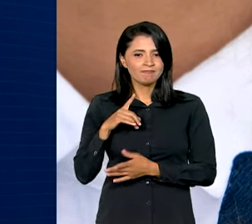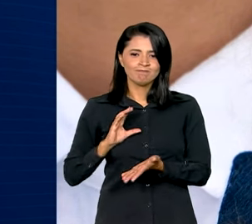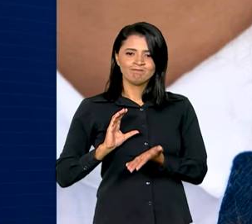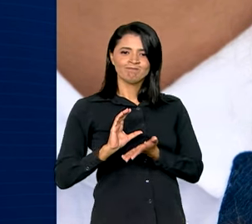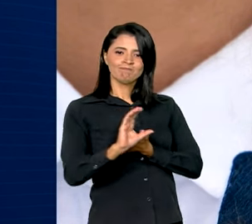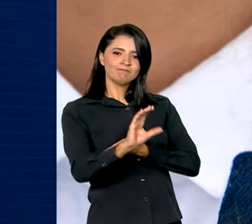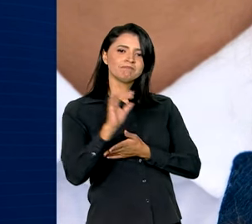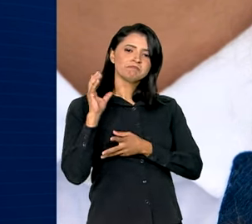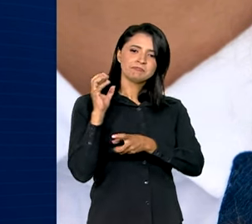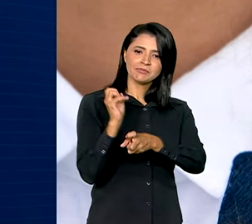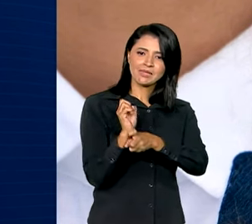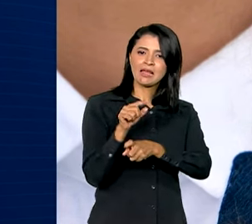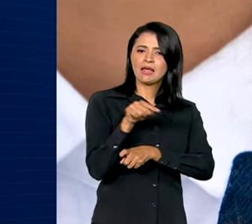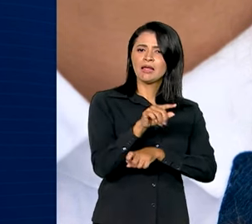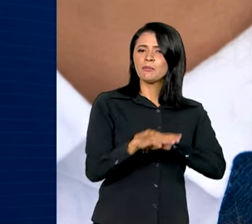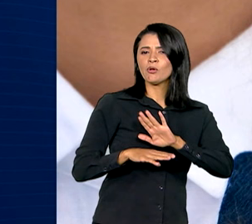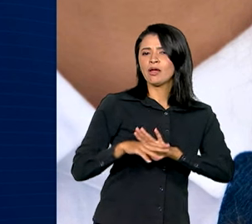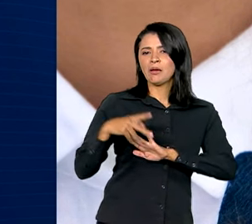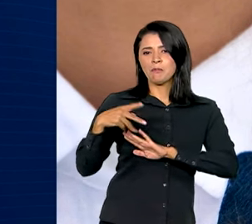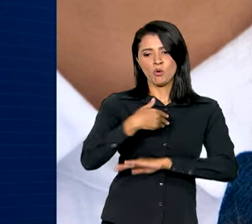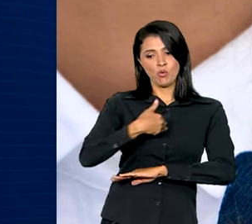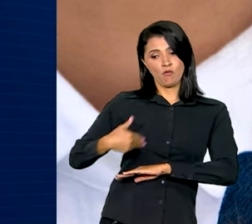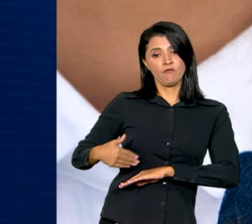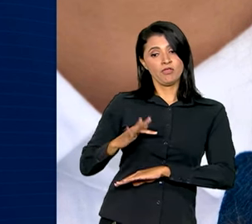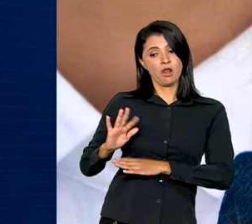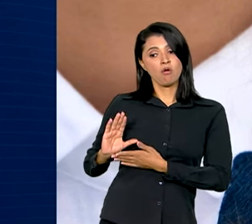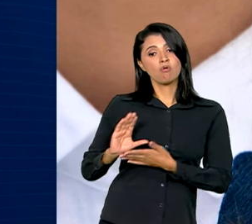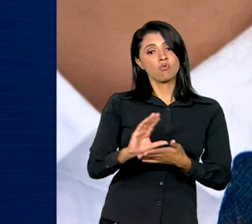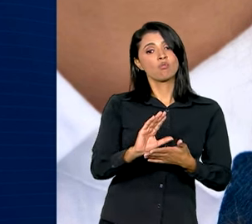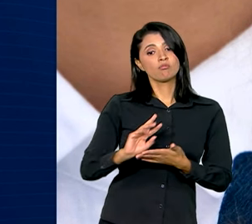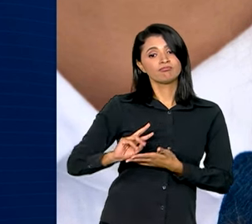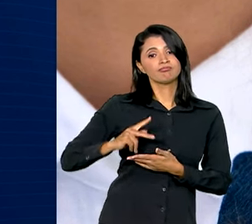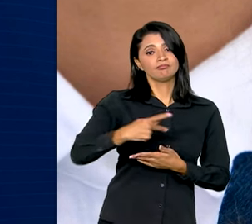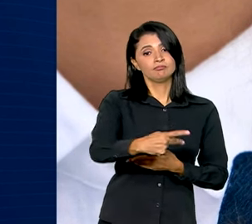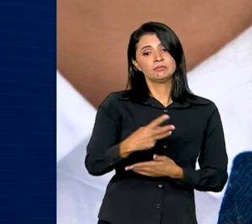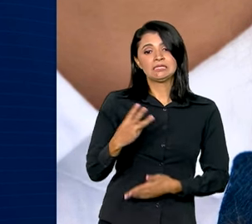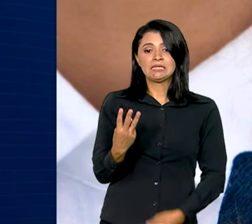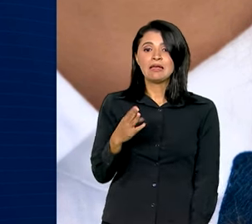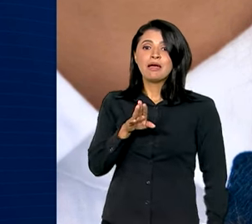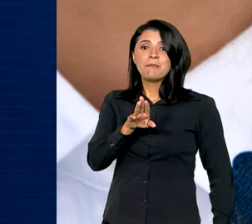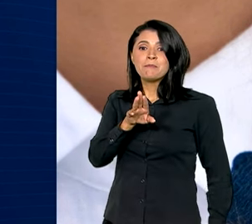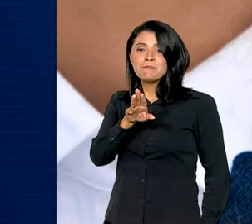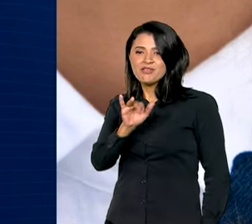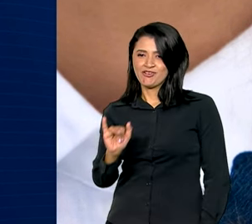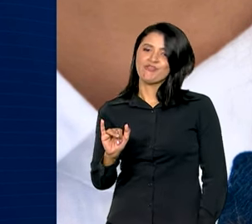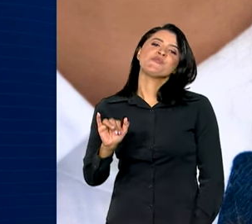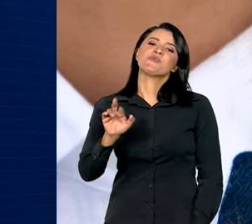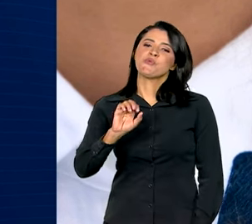investimentos previstos no programa por parte do governo federal somam